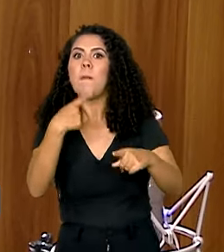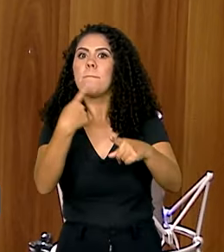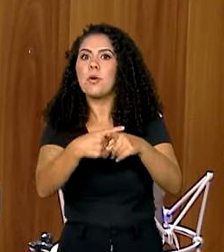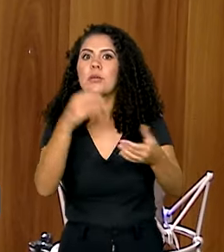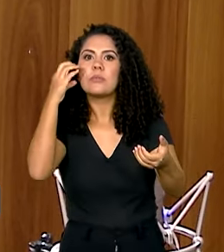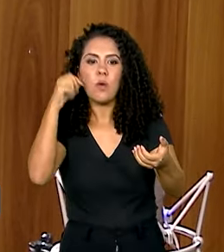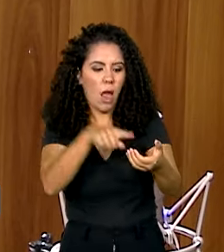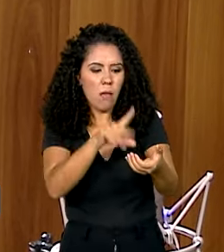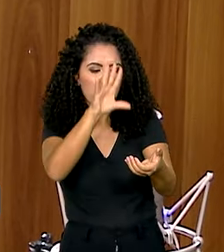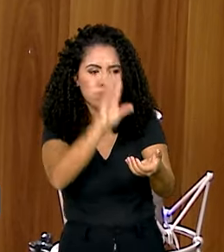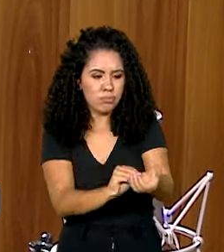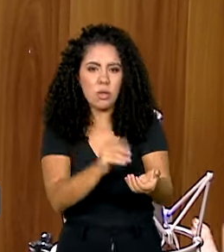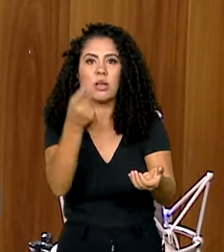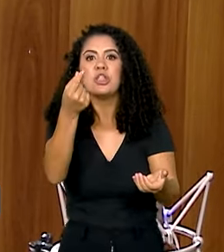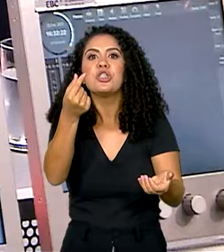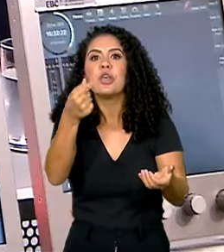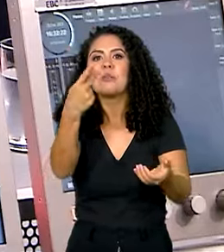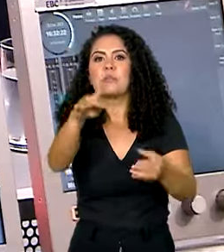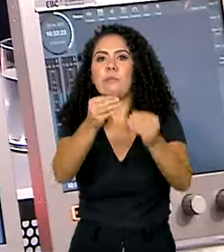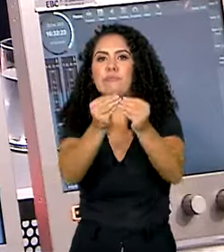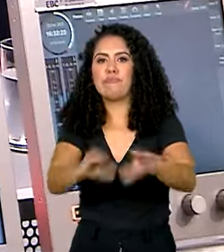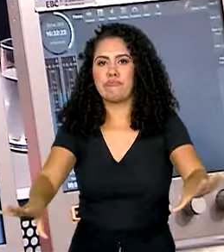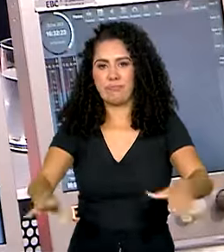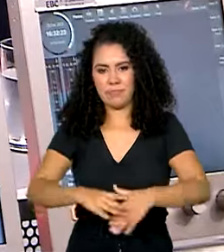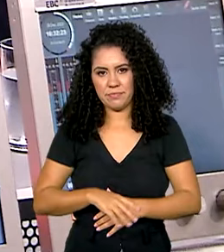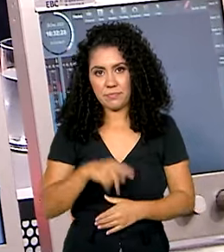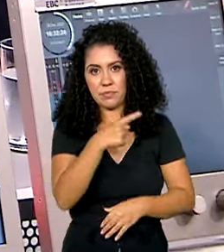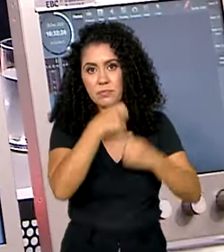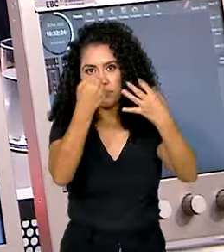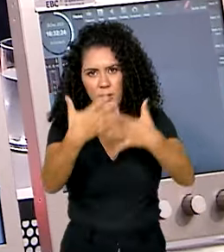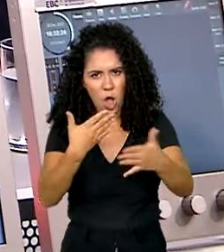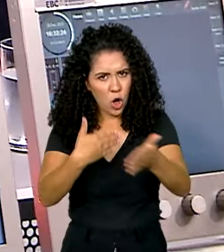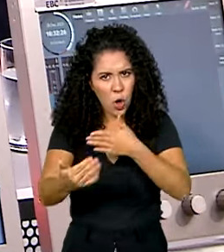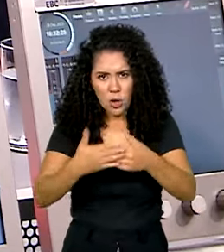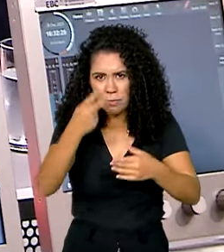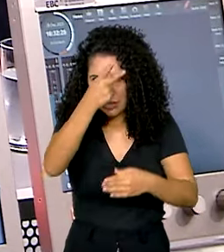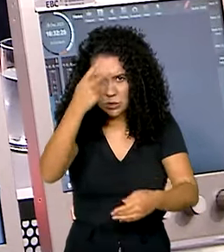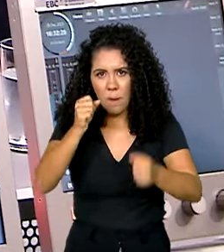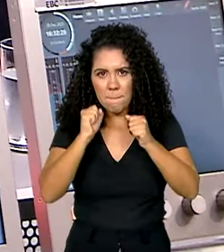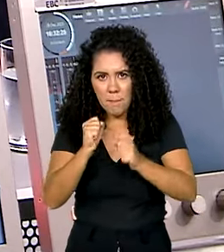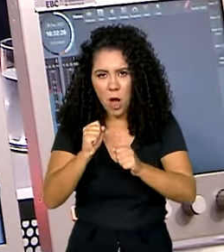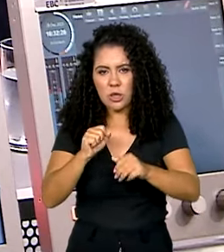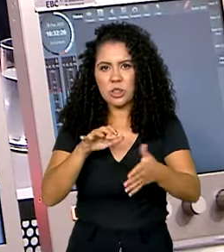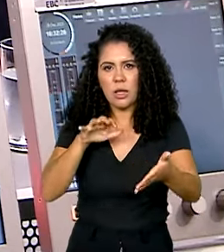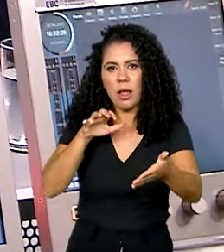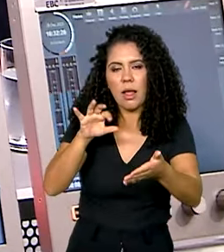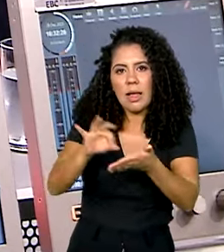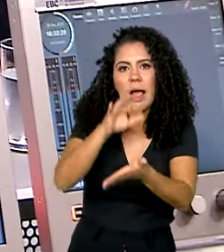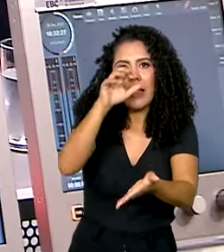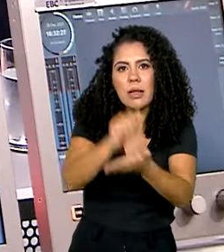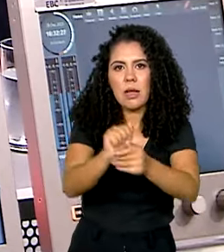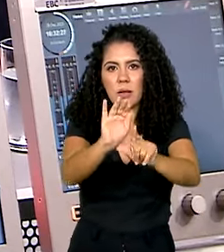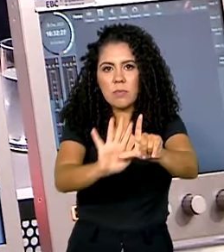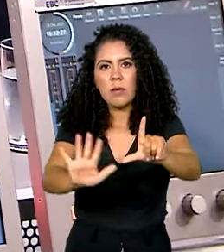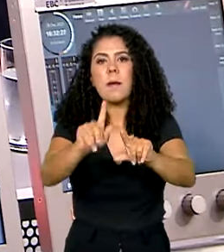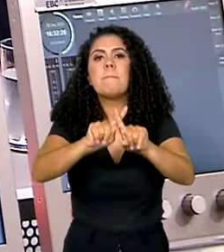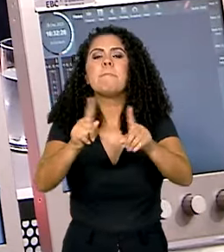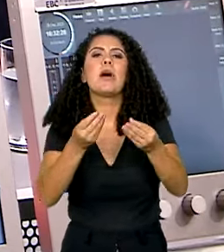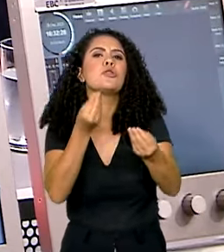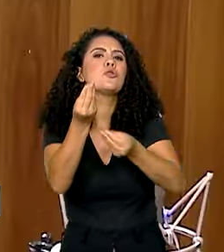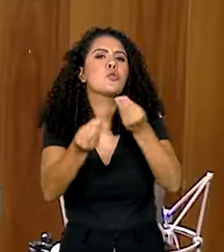vai jogar o seu dinheiro no lixo. Ministro, como você disse, qualquer pessoa pode se inscrever na plataforma. Mas como é que é feita a proteção dos dados das